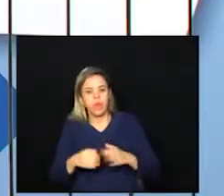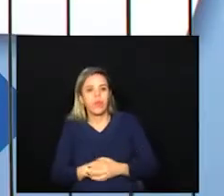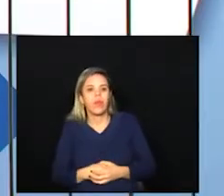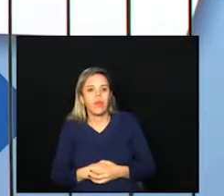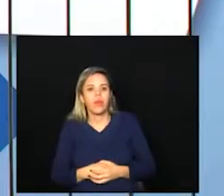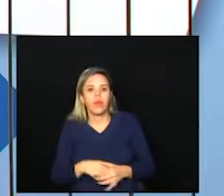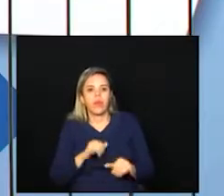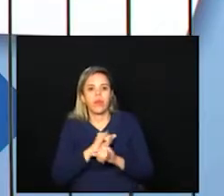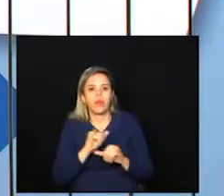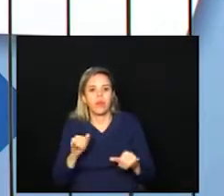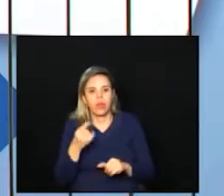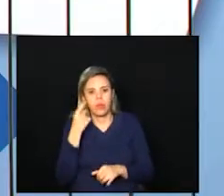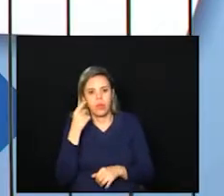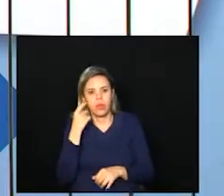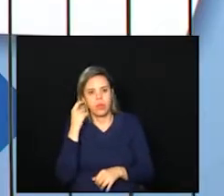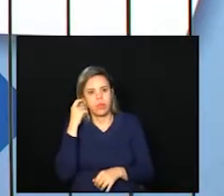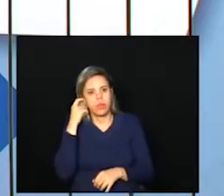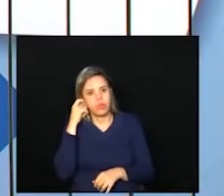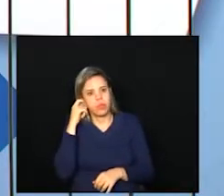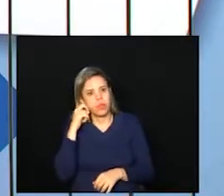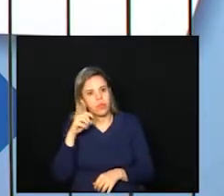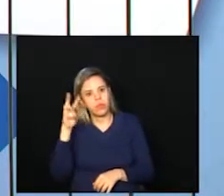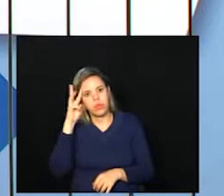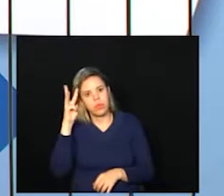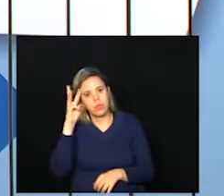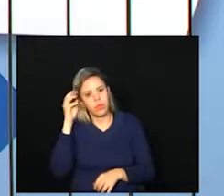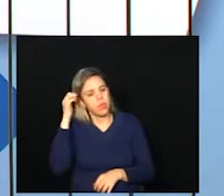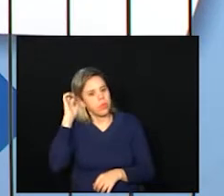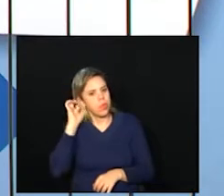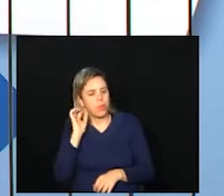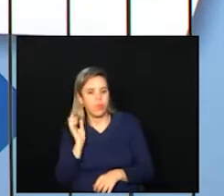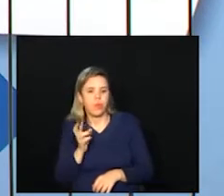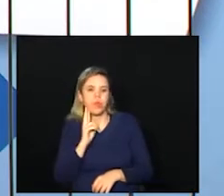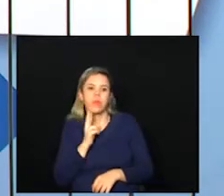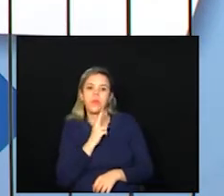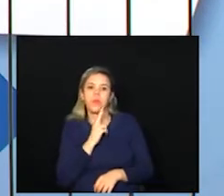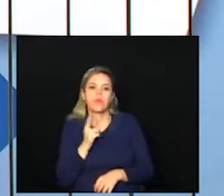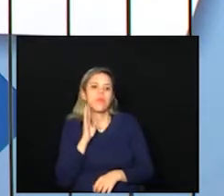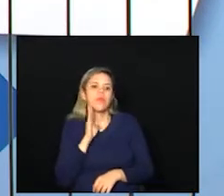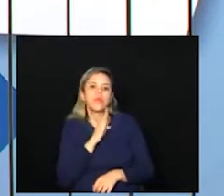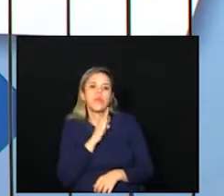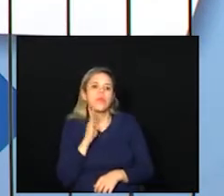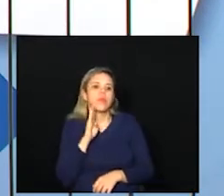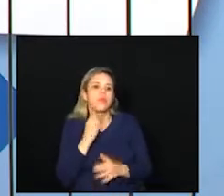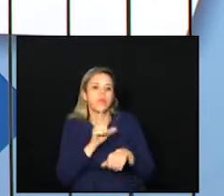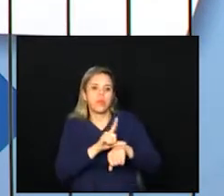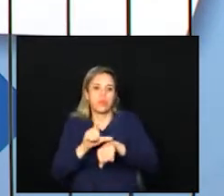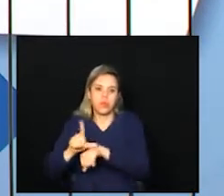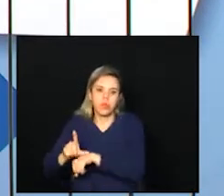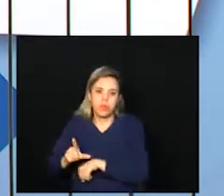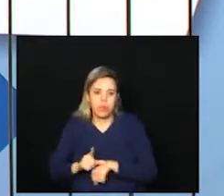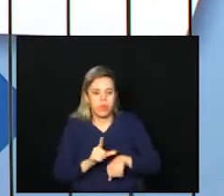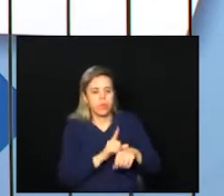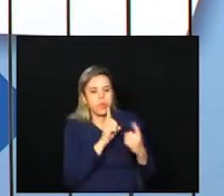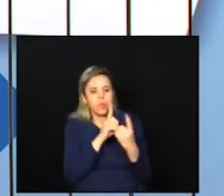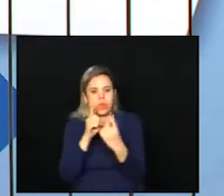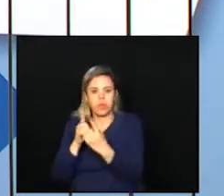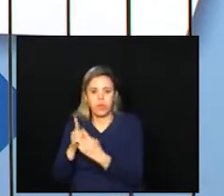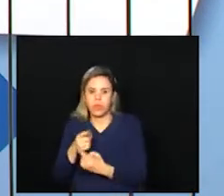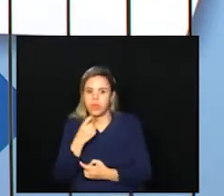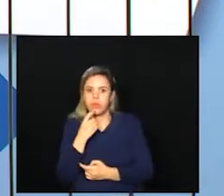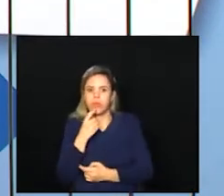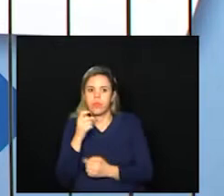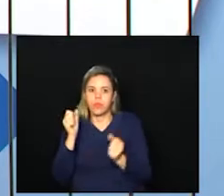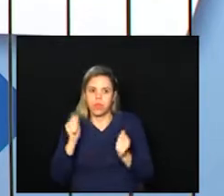como foi dito, olha, a partir desta terça-feira, restaurantes, bares, comércios e serviços de